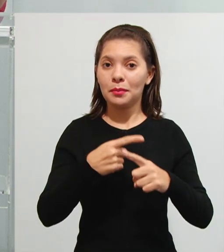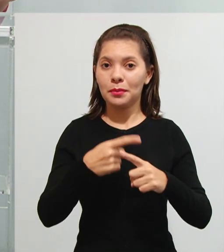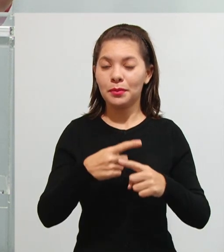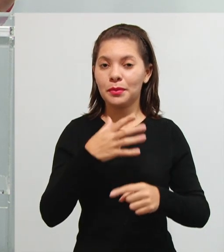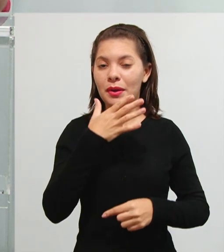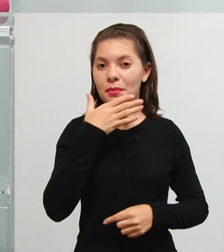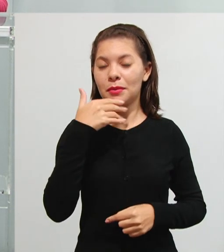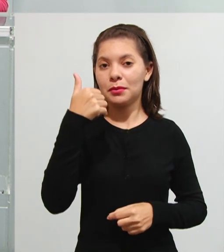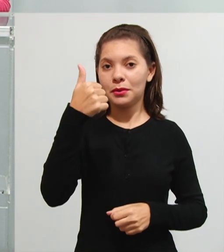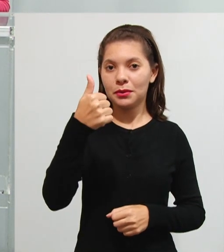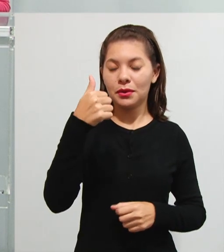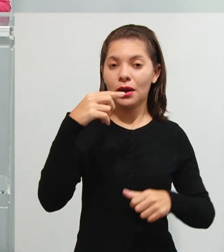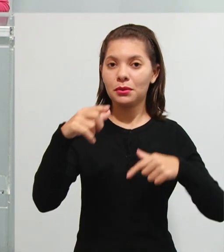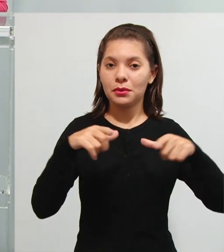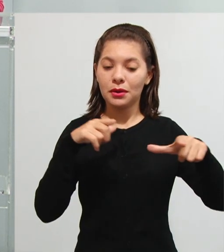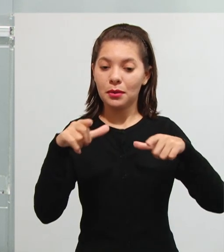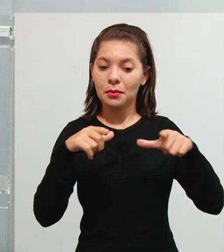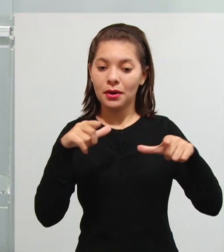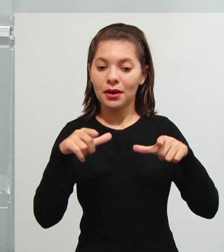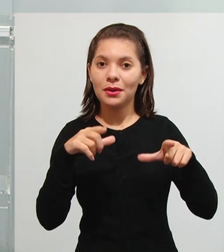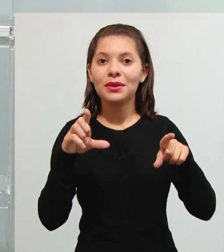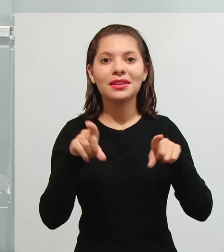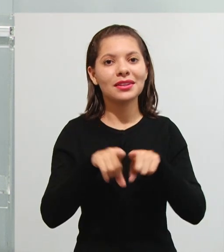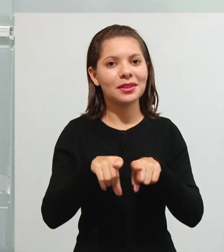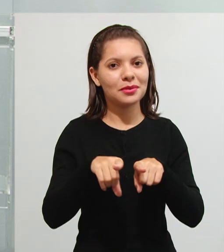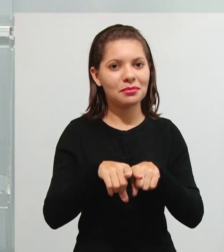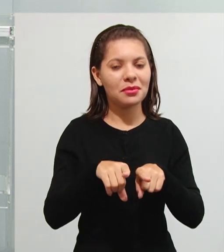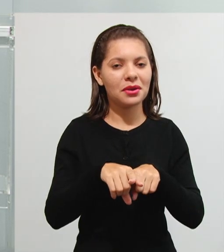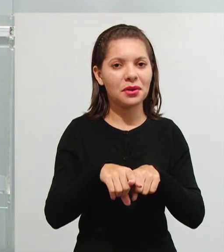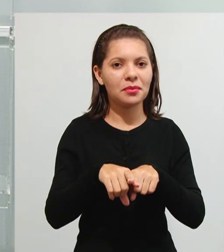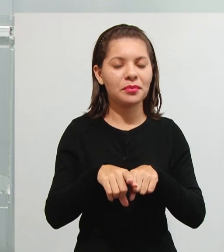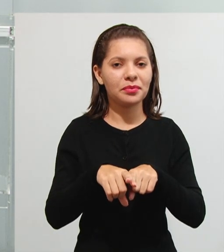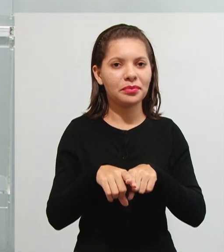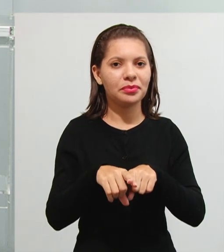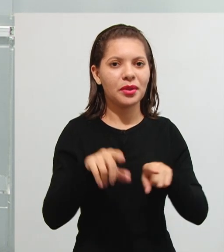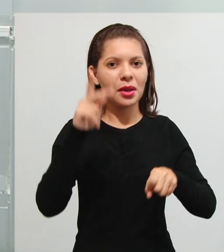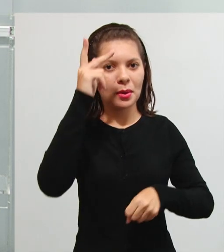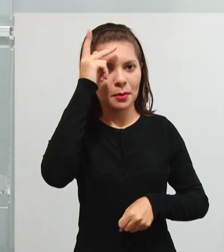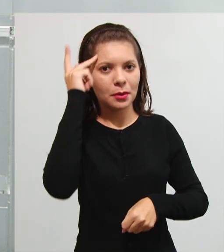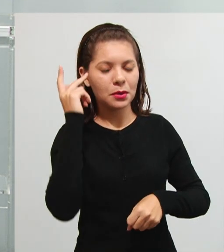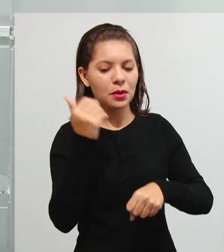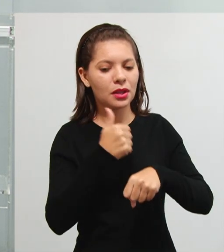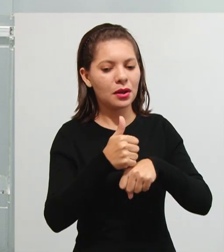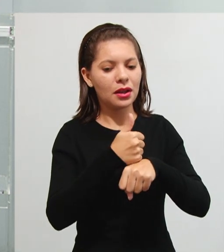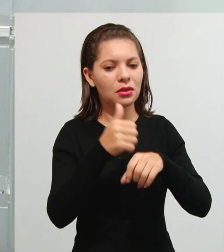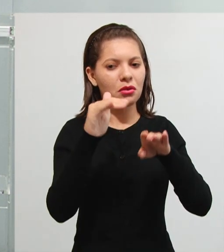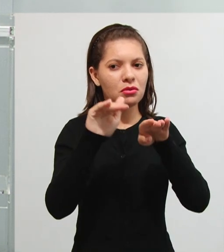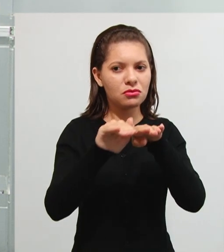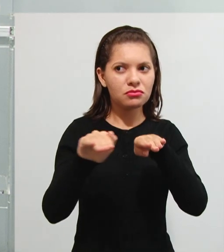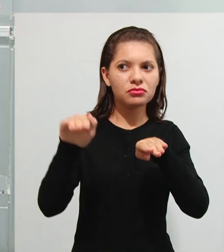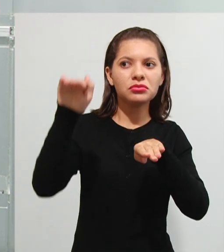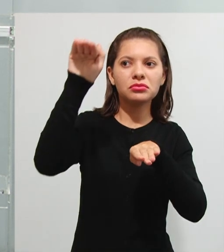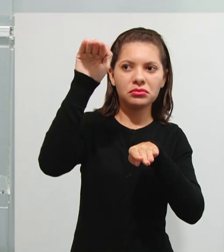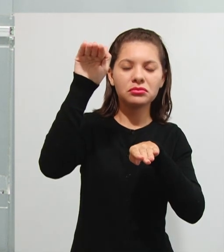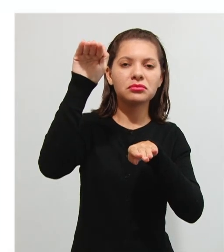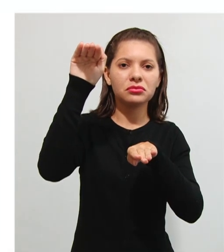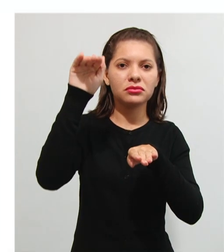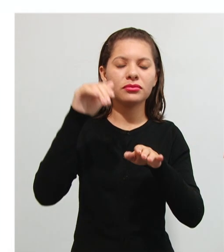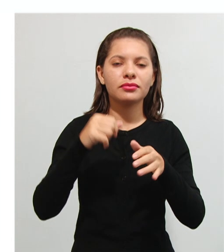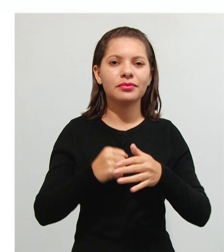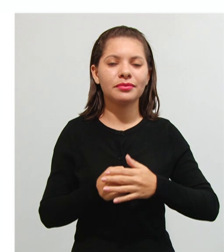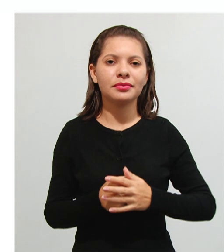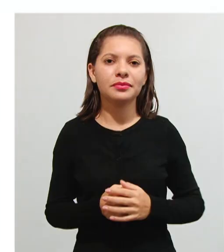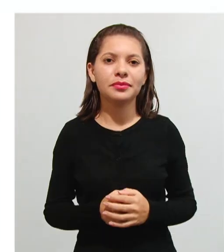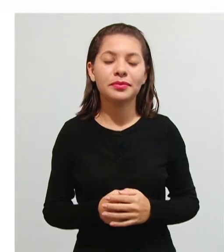que elas já estão exercendo como também para que elas possam evoluir né dentro das suas funções dentro das suas atividades